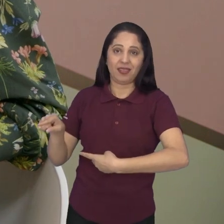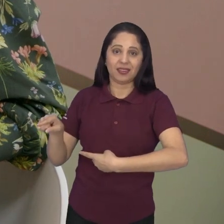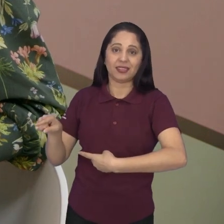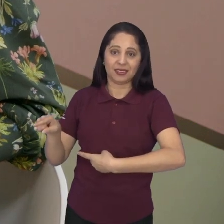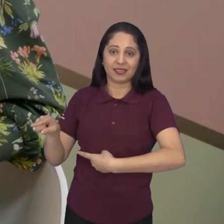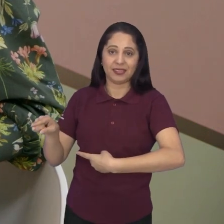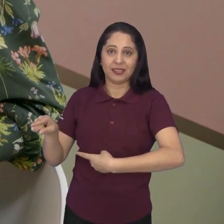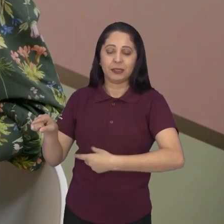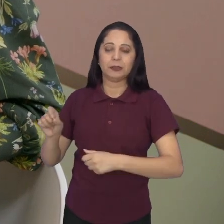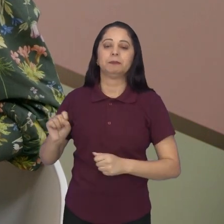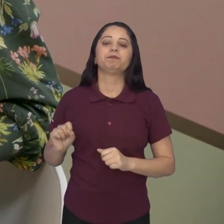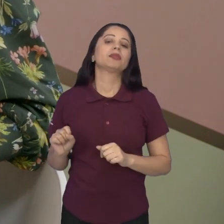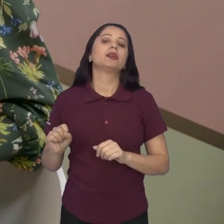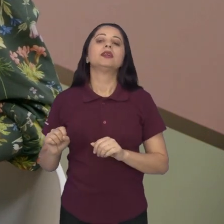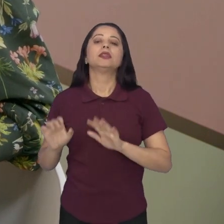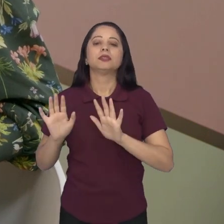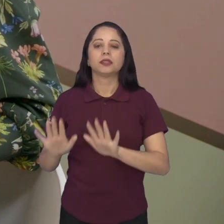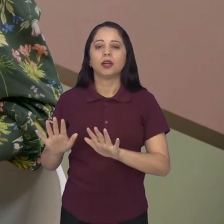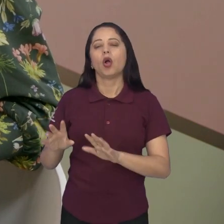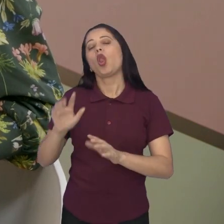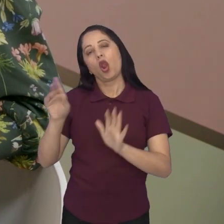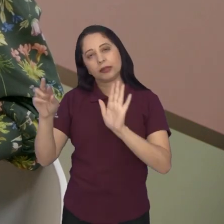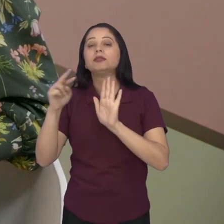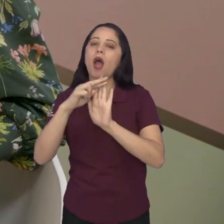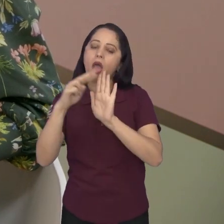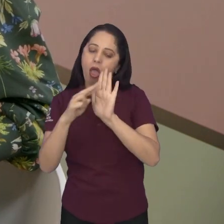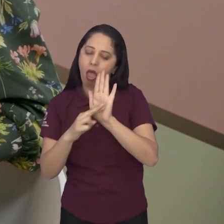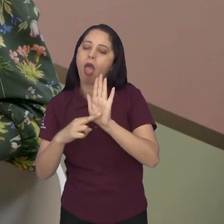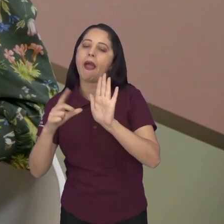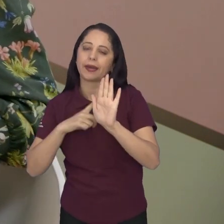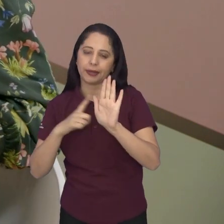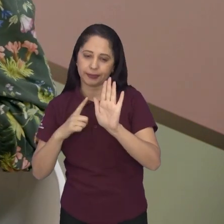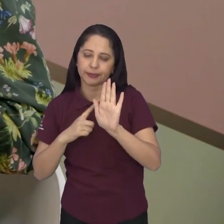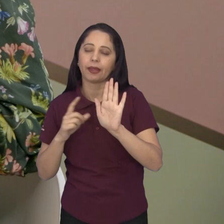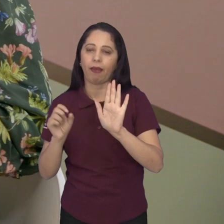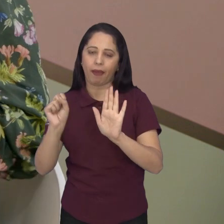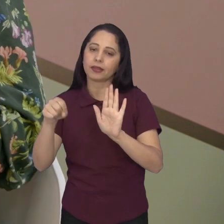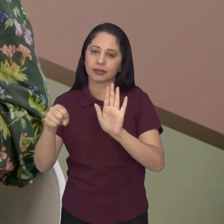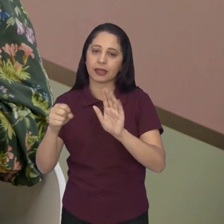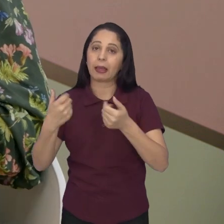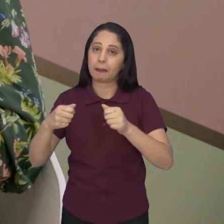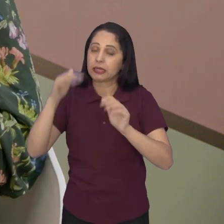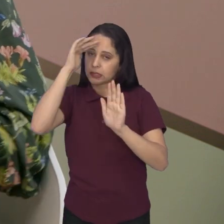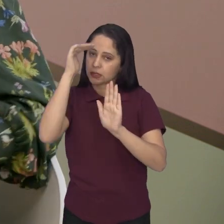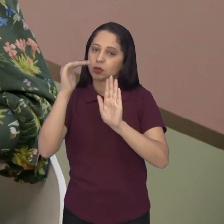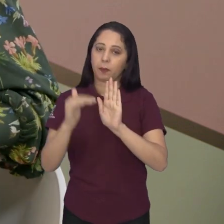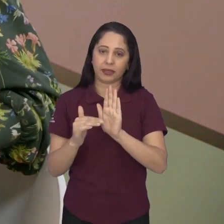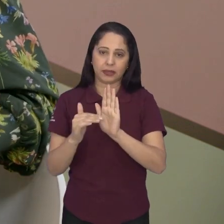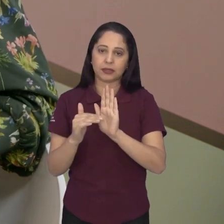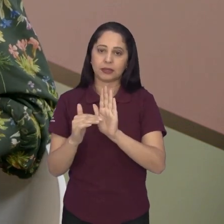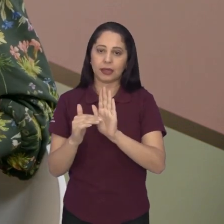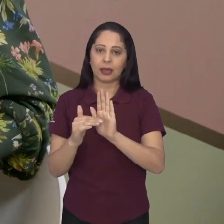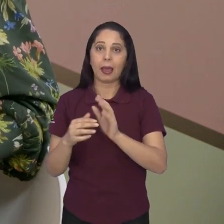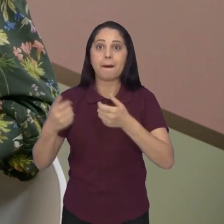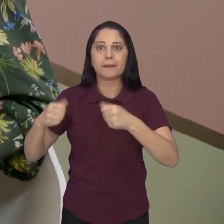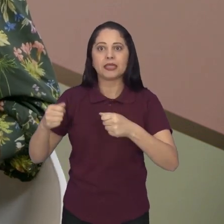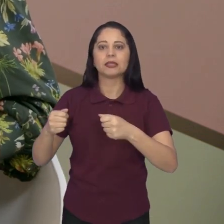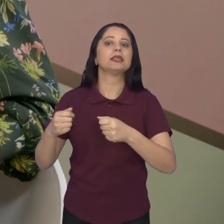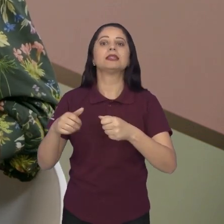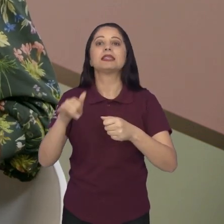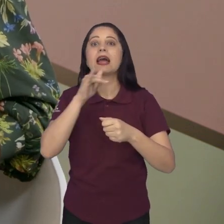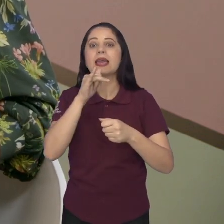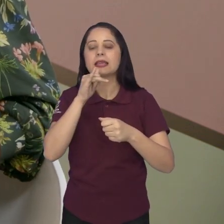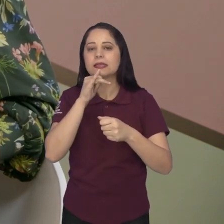de doação de transplante intervivo. Claro que tem alguns critérios, né? Mas não é tão simples assim, a gente tem que